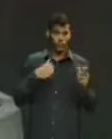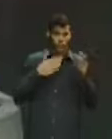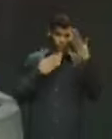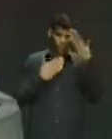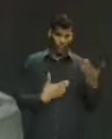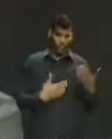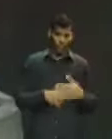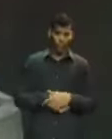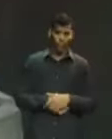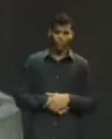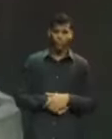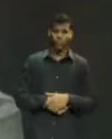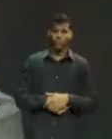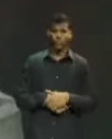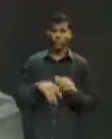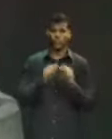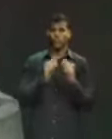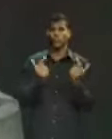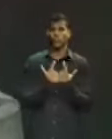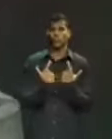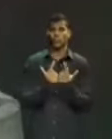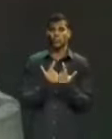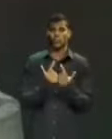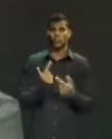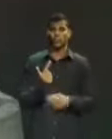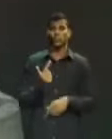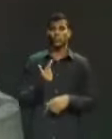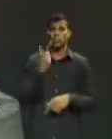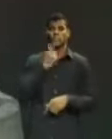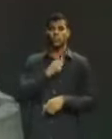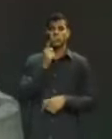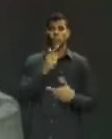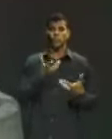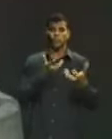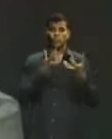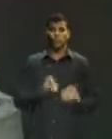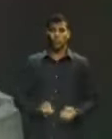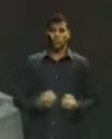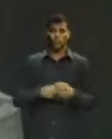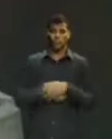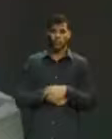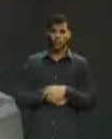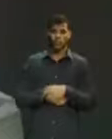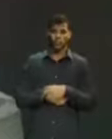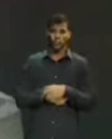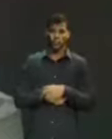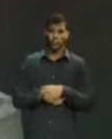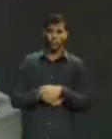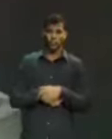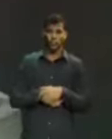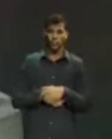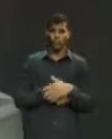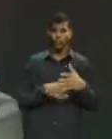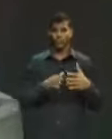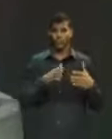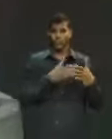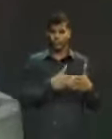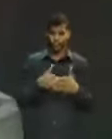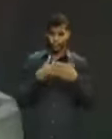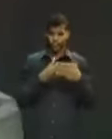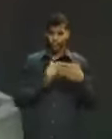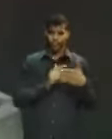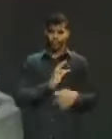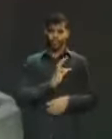muito que a Assembleia Legislativa tenha abraçado o desafio do rigor técnico para termos